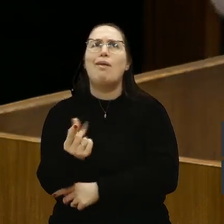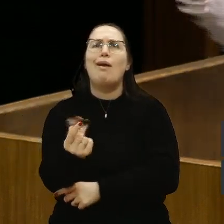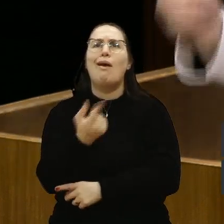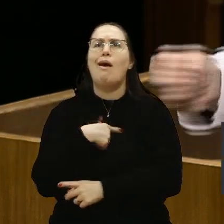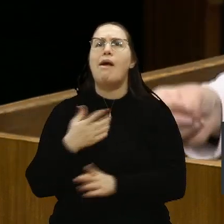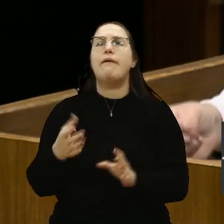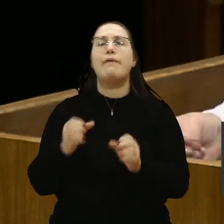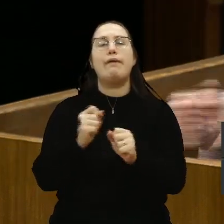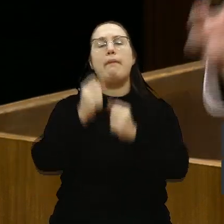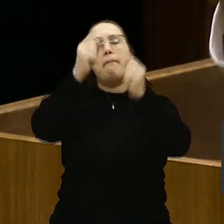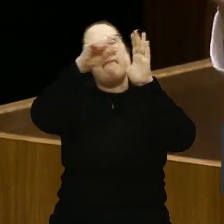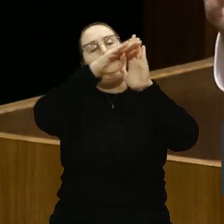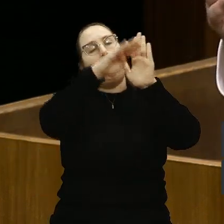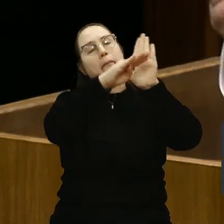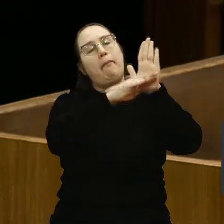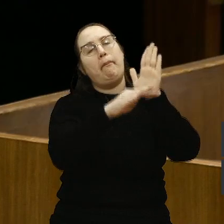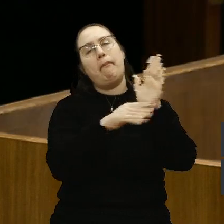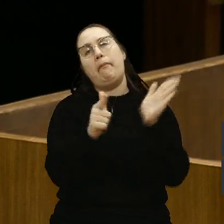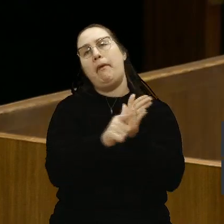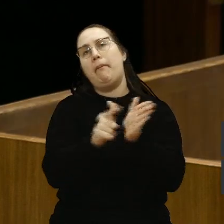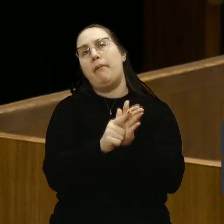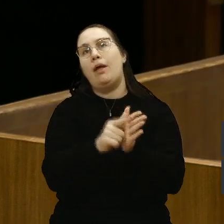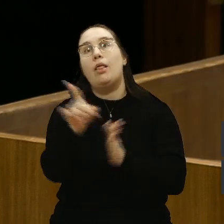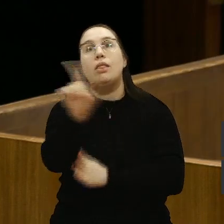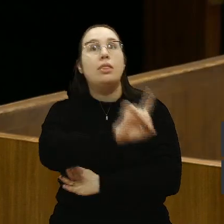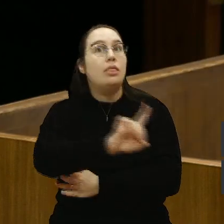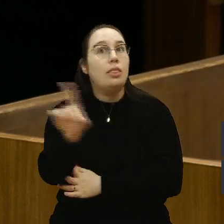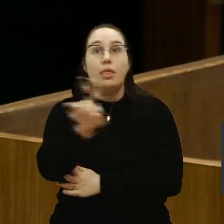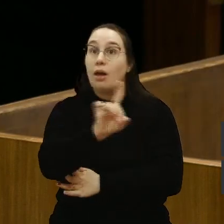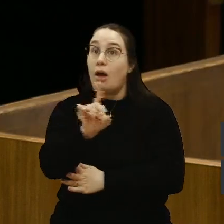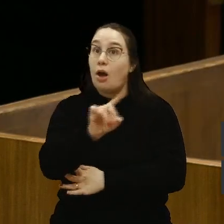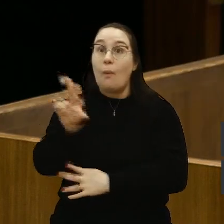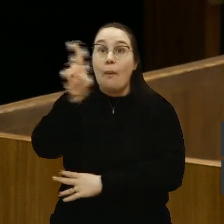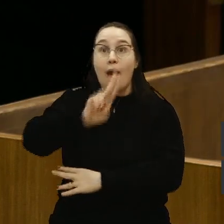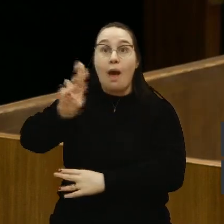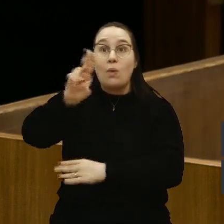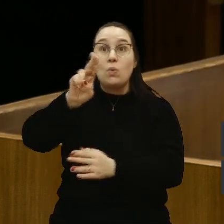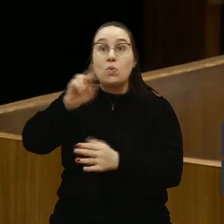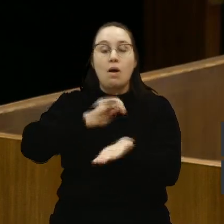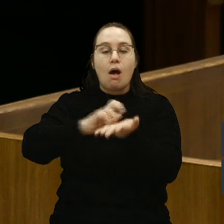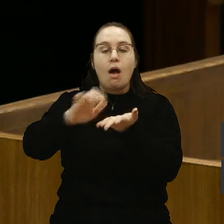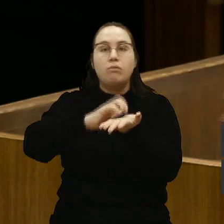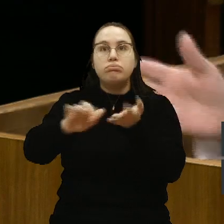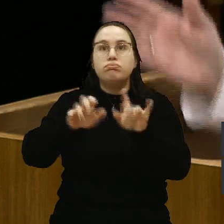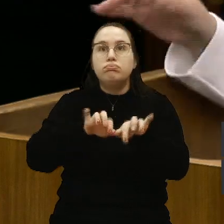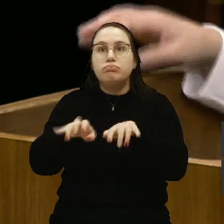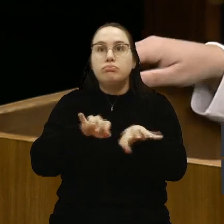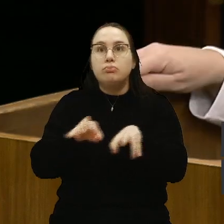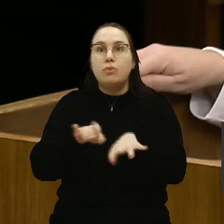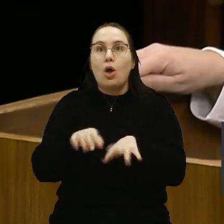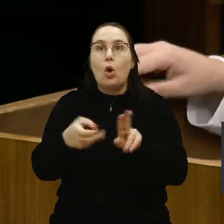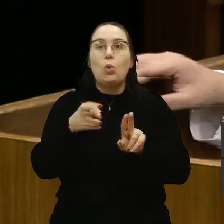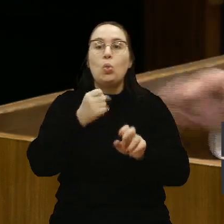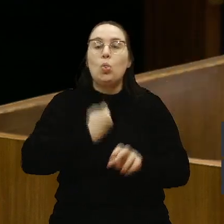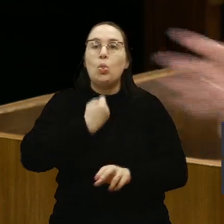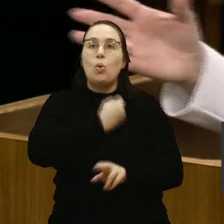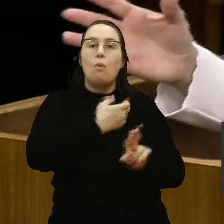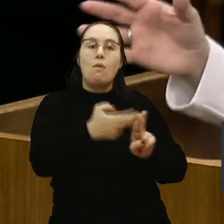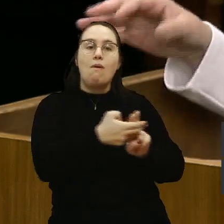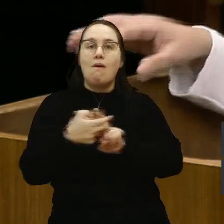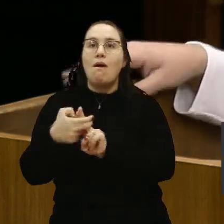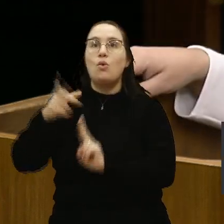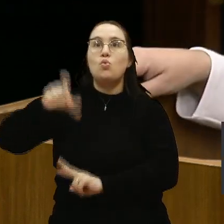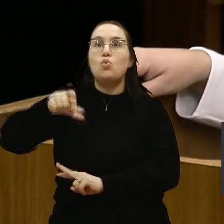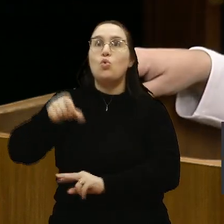disponibilizar uma lista física. Não! É a pessoa digitar lá o seu nome, o número do cartão SUS e saber em que posição que ela está na fila. É